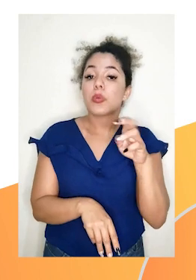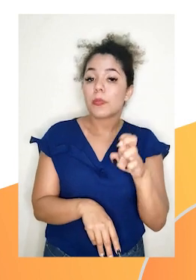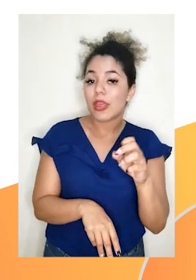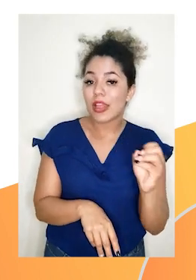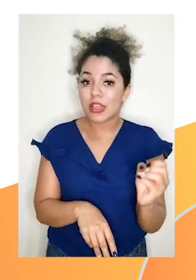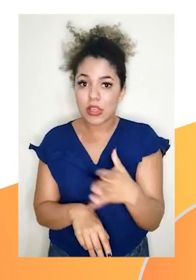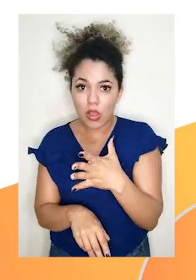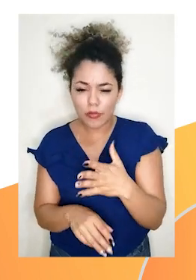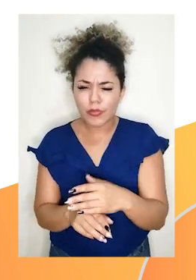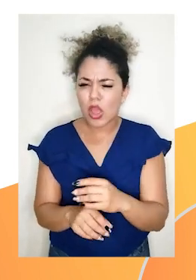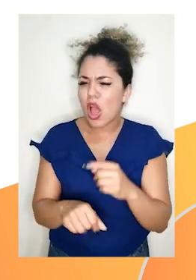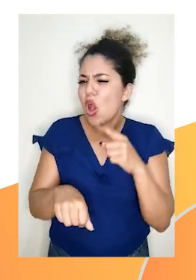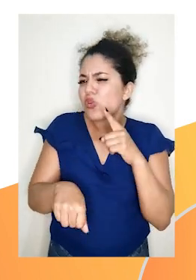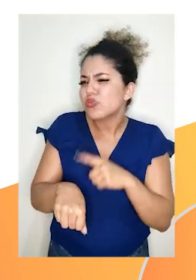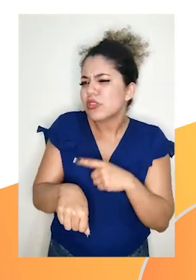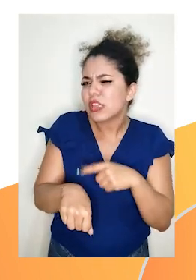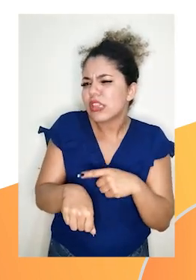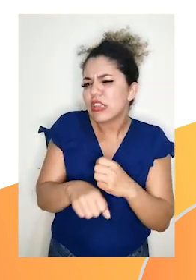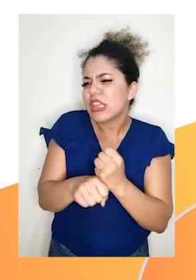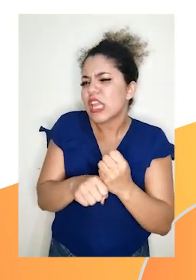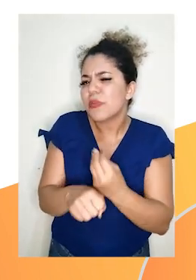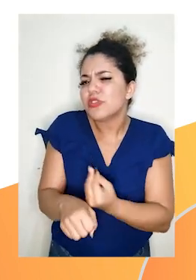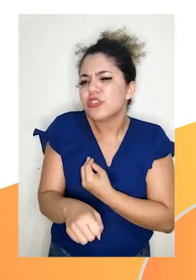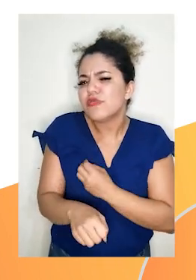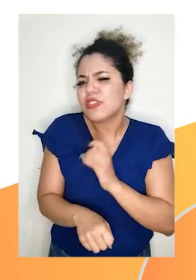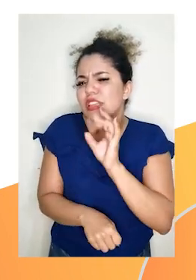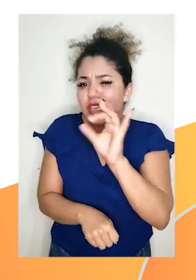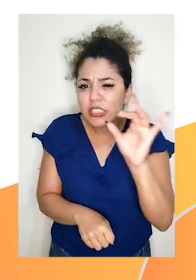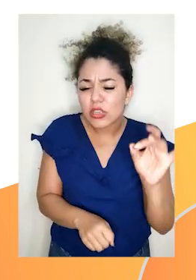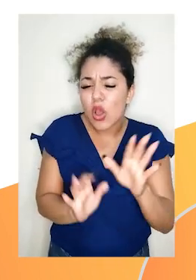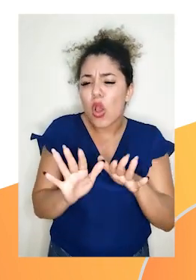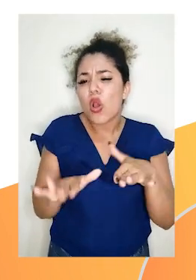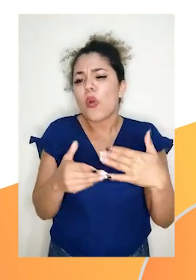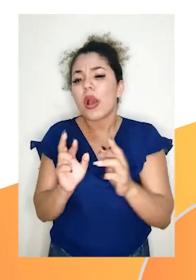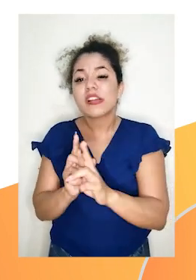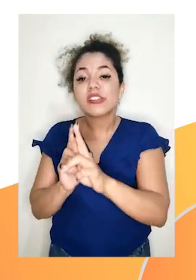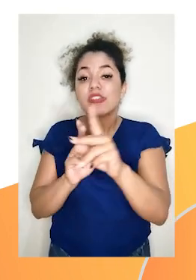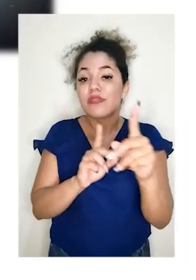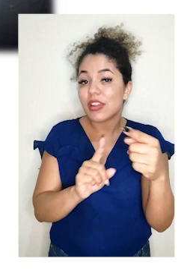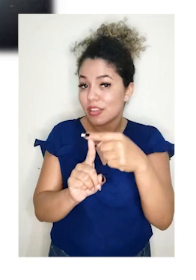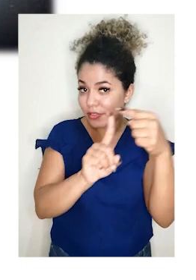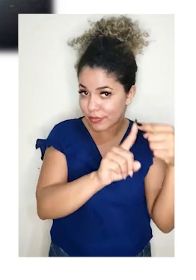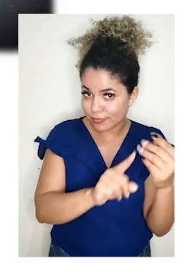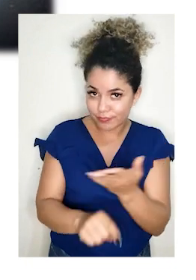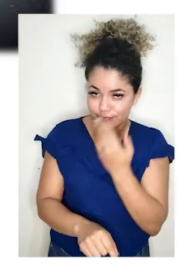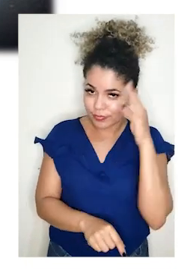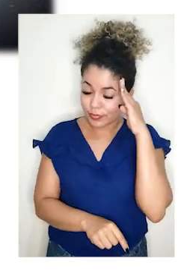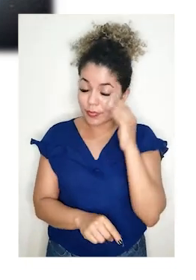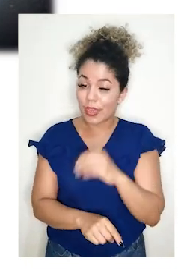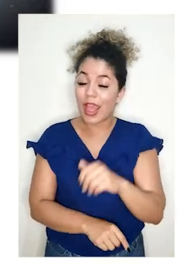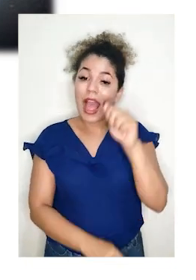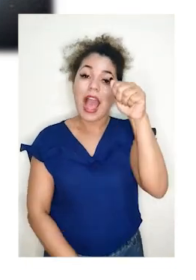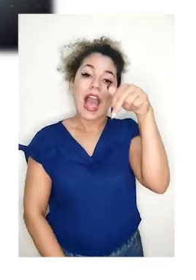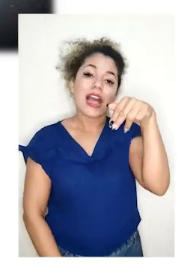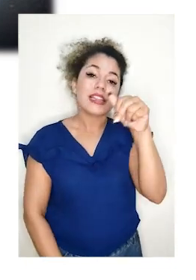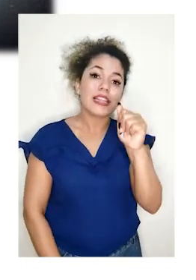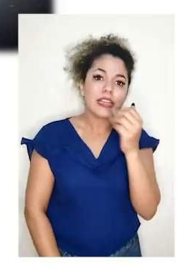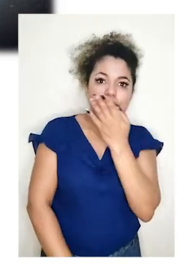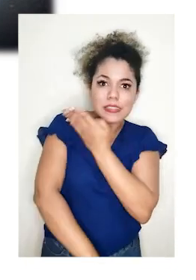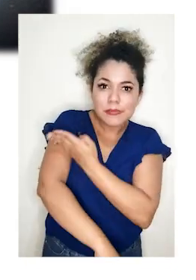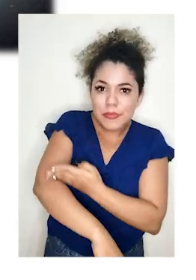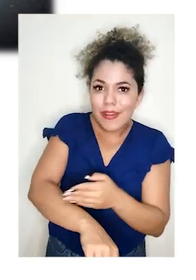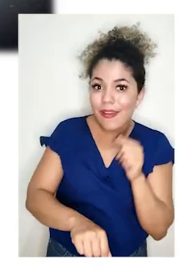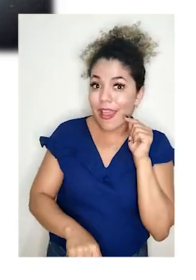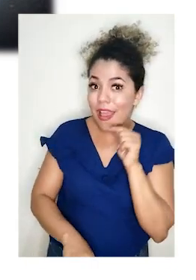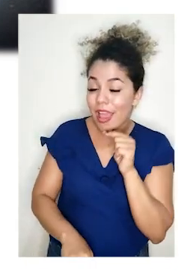tempo de vida de cada uma? O que tem de diferença entre uma estrela e outra? Vamos entender? Anãs brancas. Essas